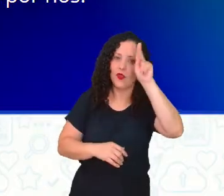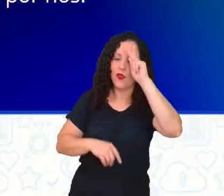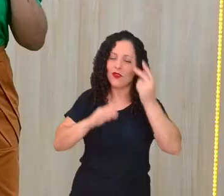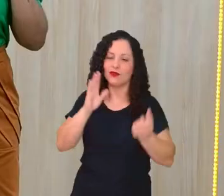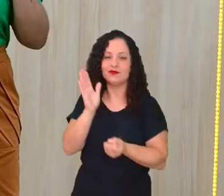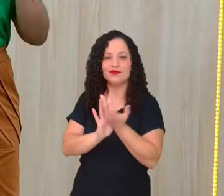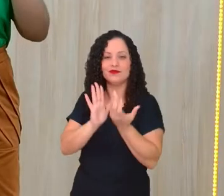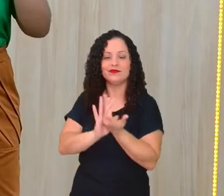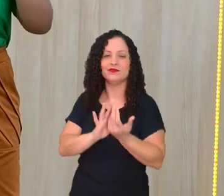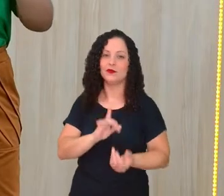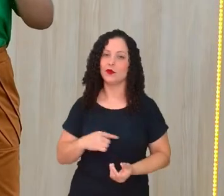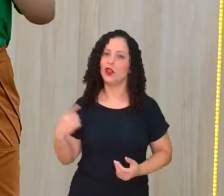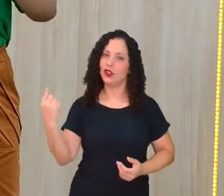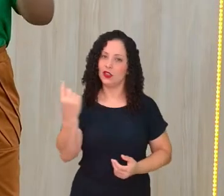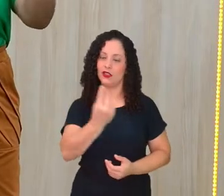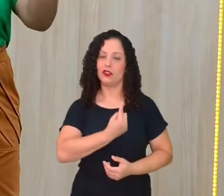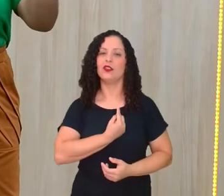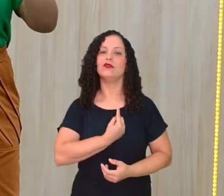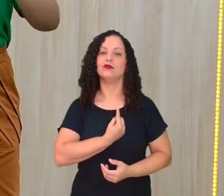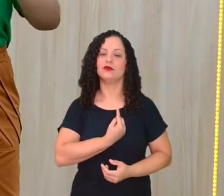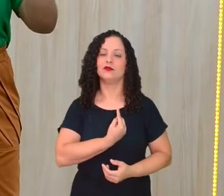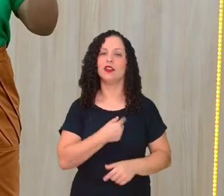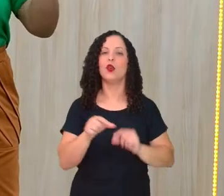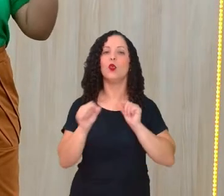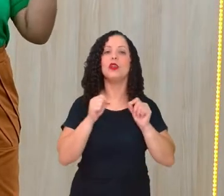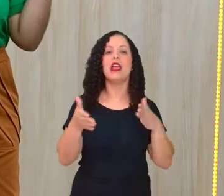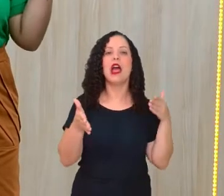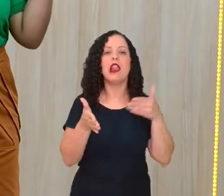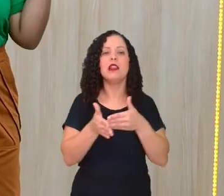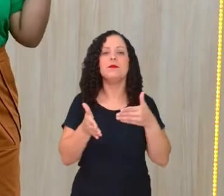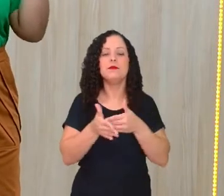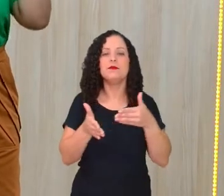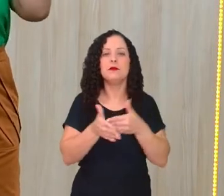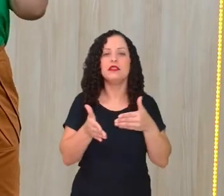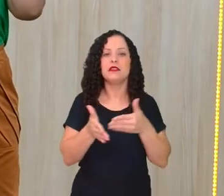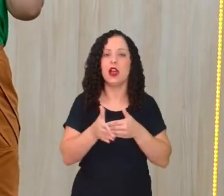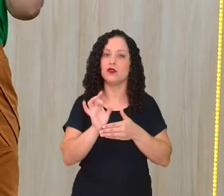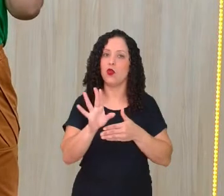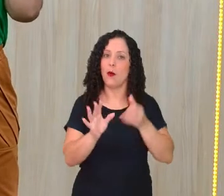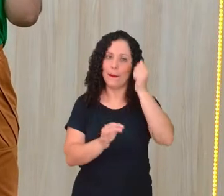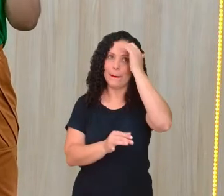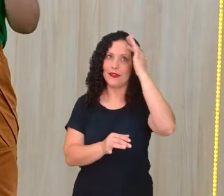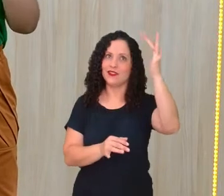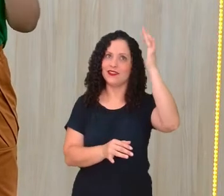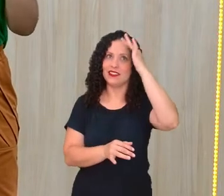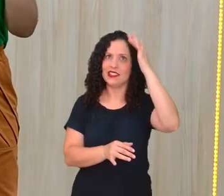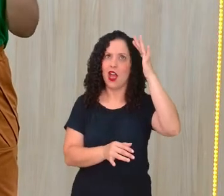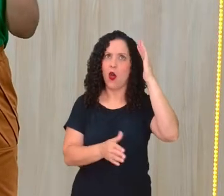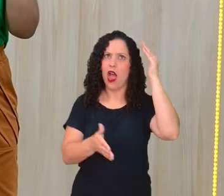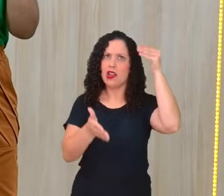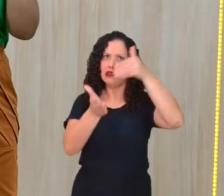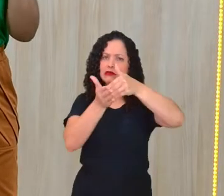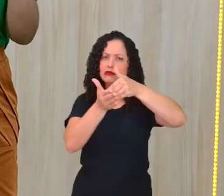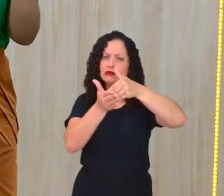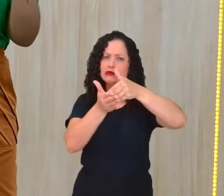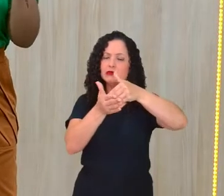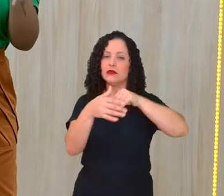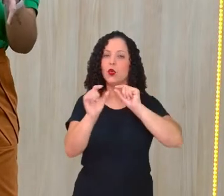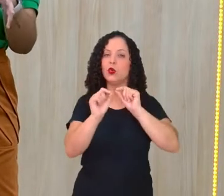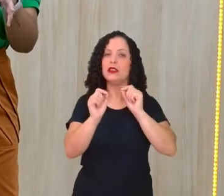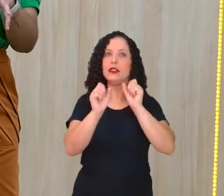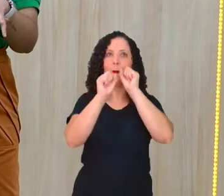a única coisa que nos limita é a nossa própria imaginação, né? Aquilo que a gente pode construir com